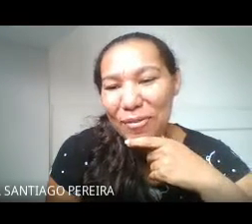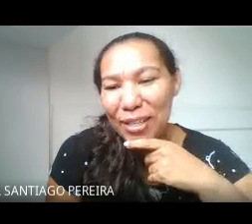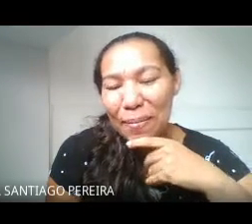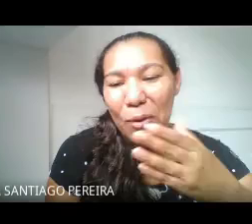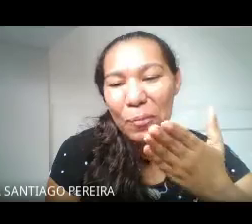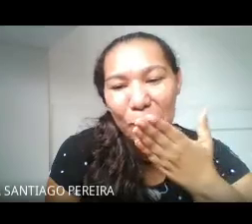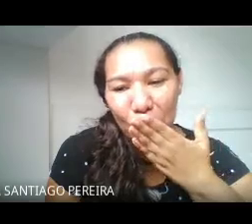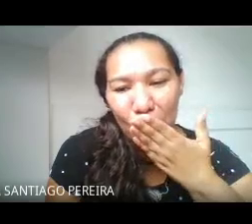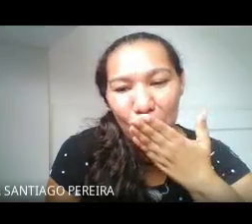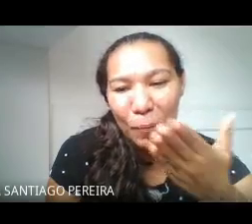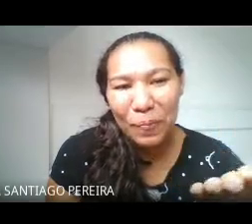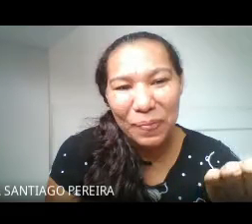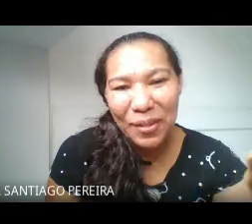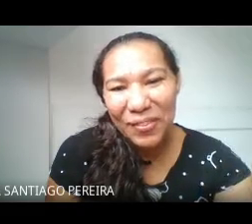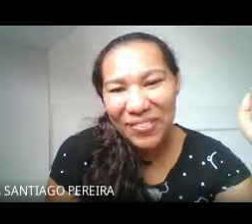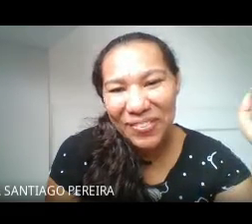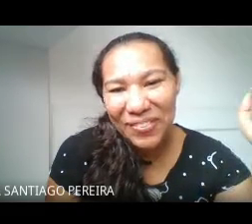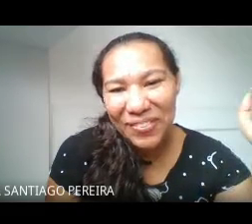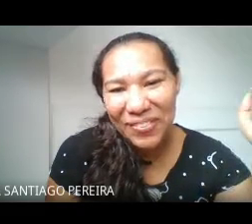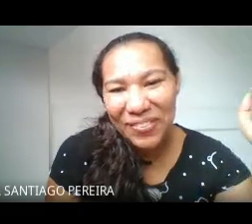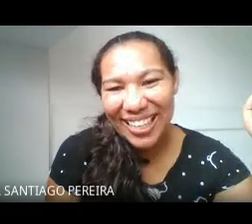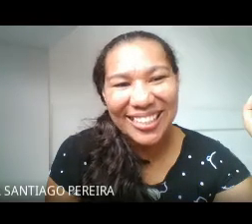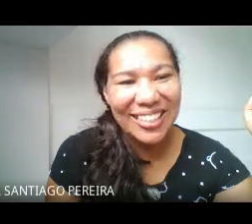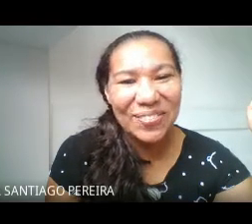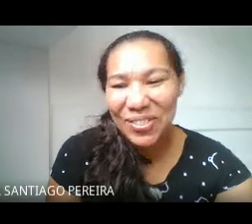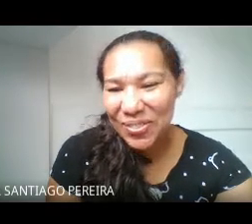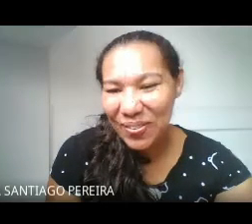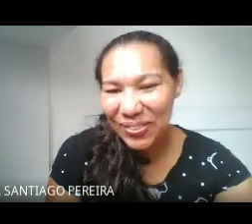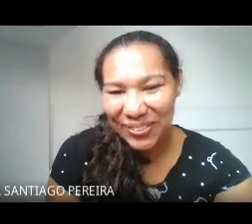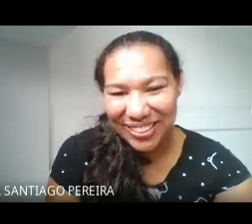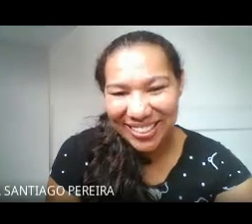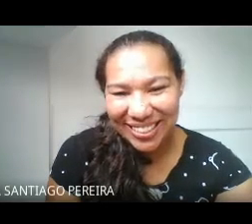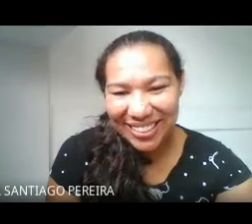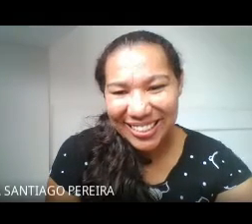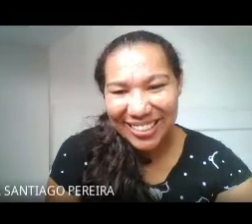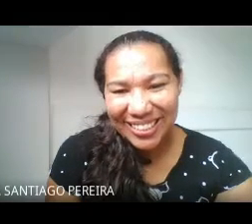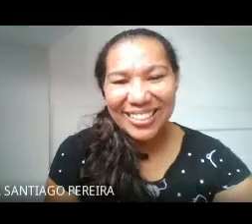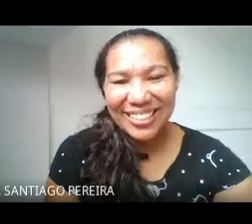sexta-feira, tá bom? Até depois, meu amor.